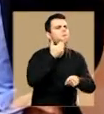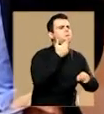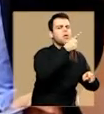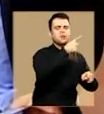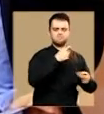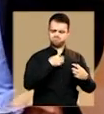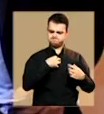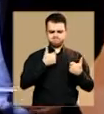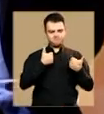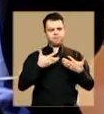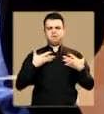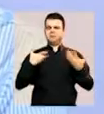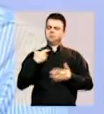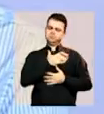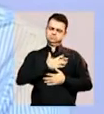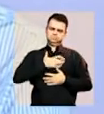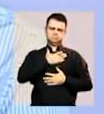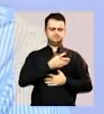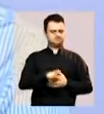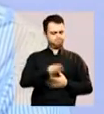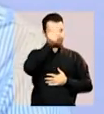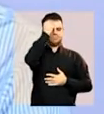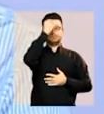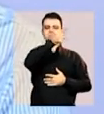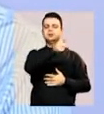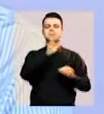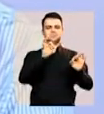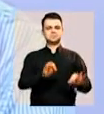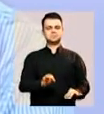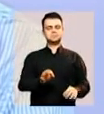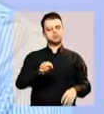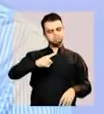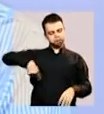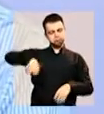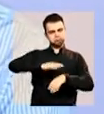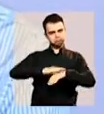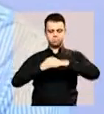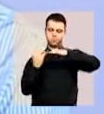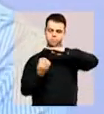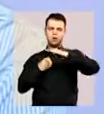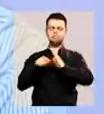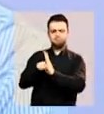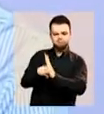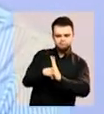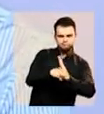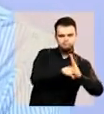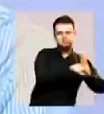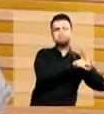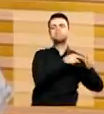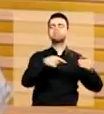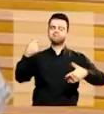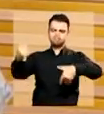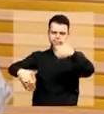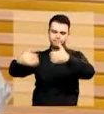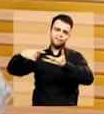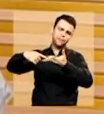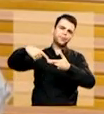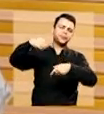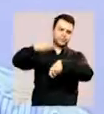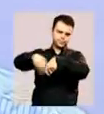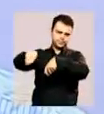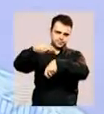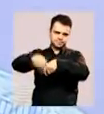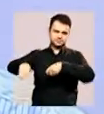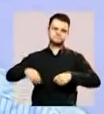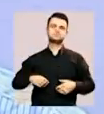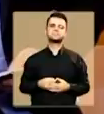assim, algo único para esse intercambista. Então, a gente tem todo o cuidado de fazer essa entrega de valor, né, dessa experiência. Você já